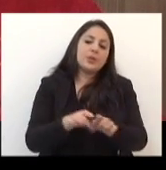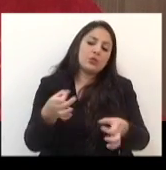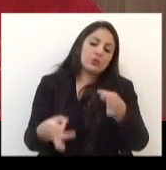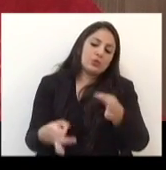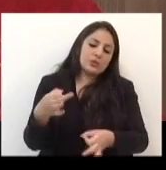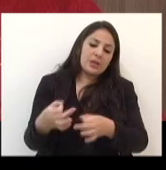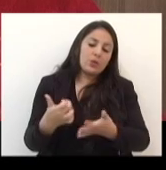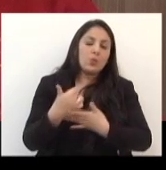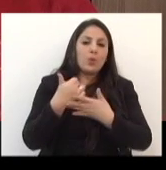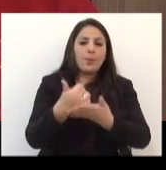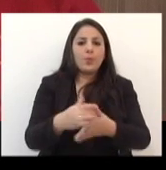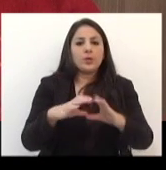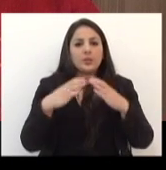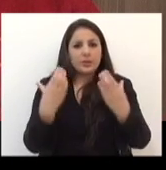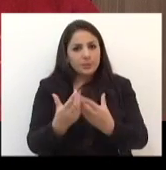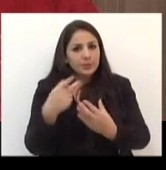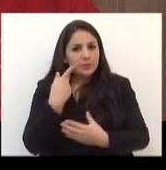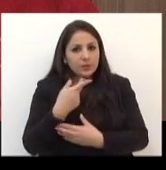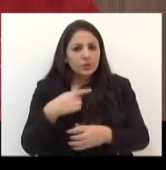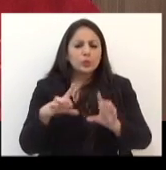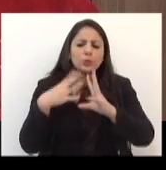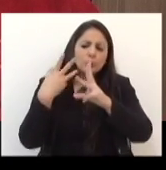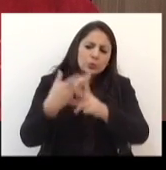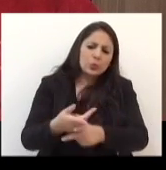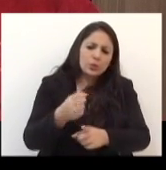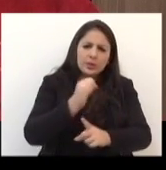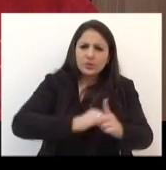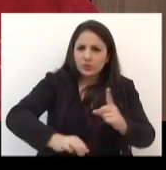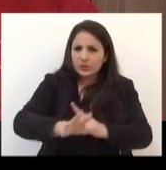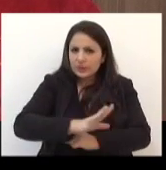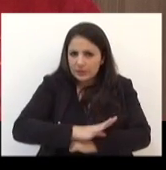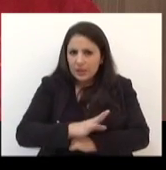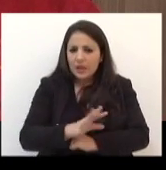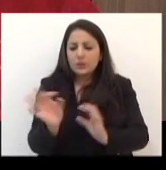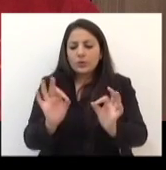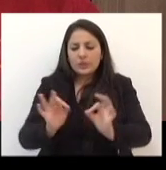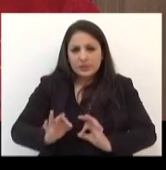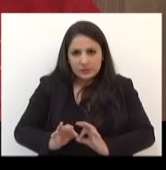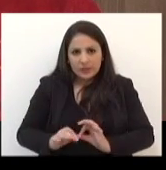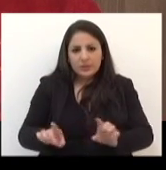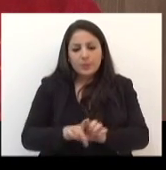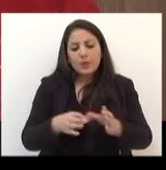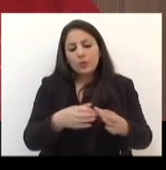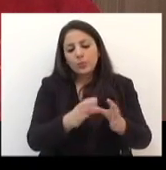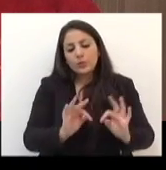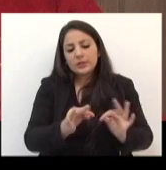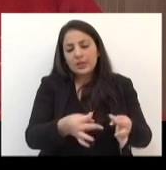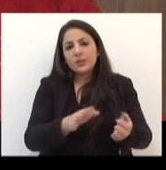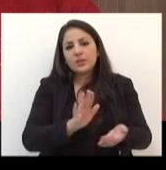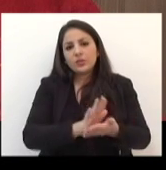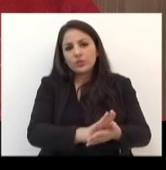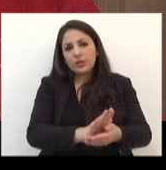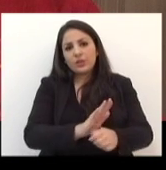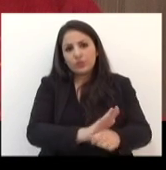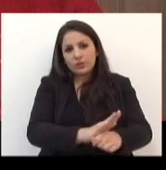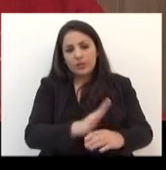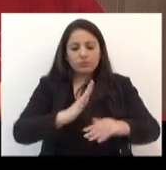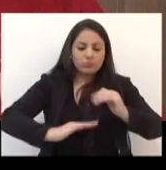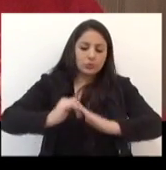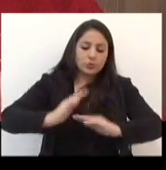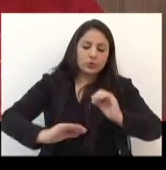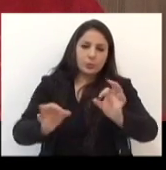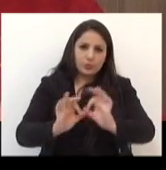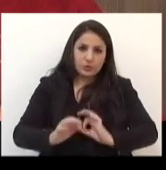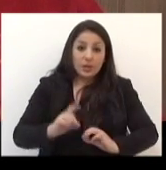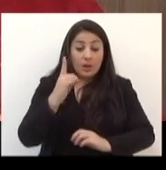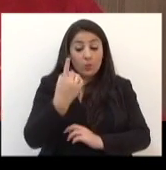de Vereadores. Eu quero dizer que toda a sociedade civil organizada e as equipes técnicas ajudaram a construir esse projeto.